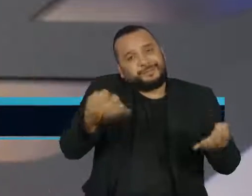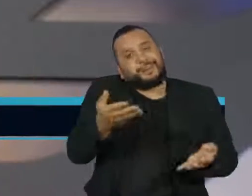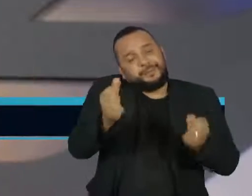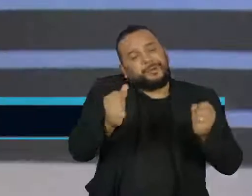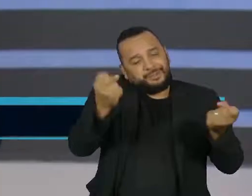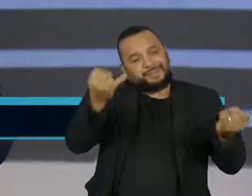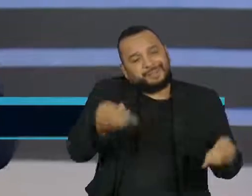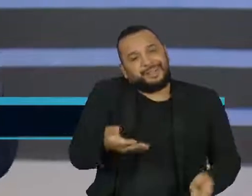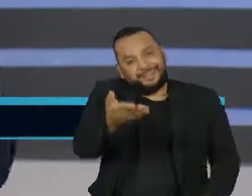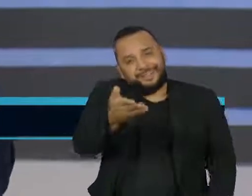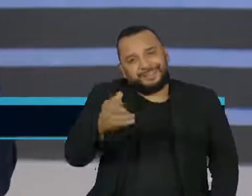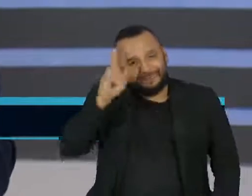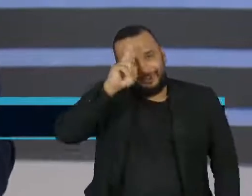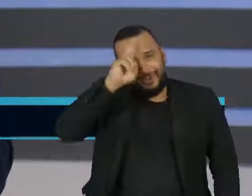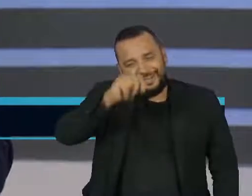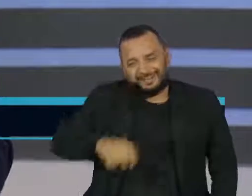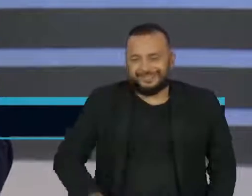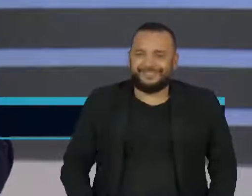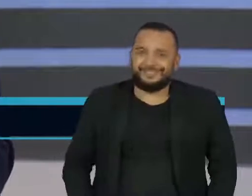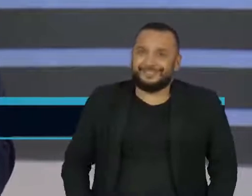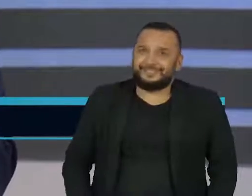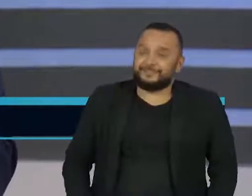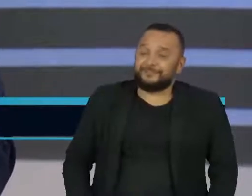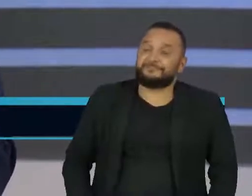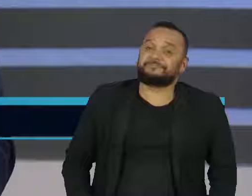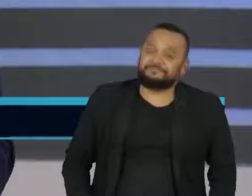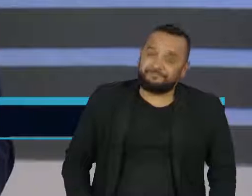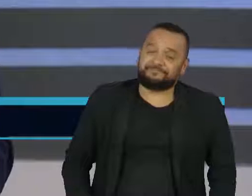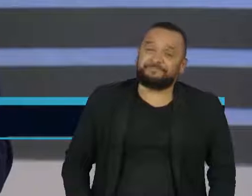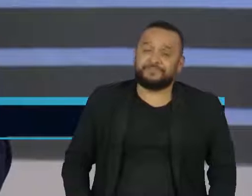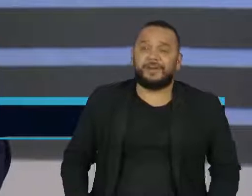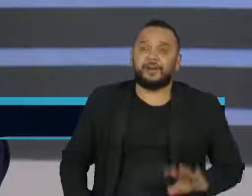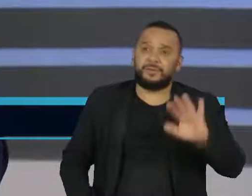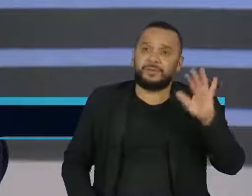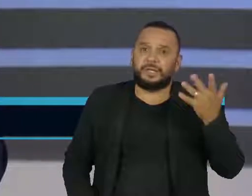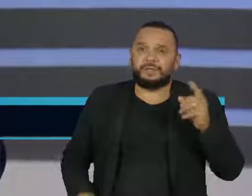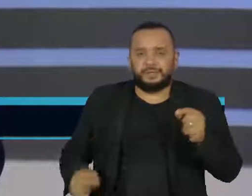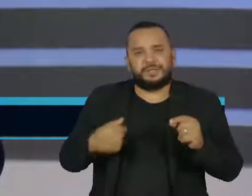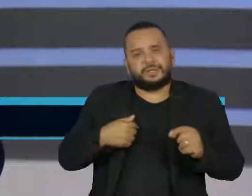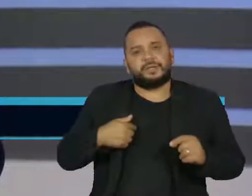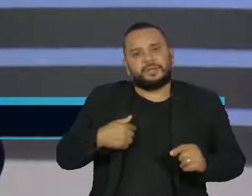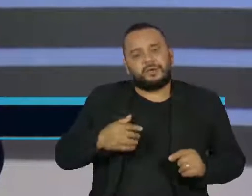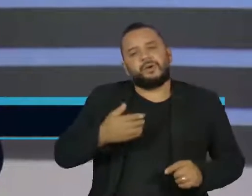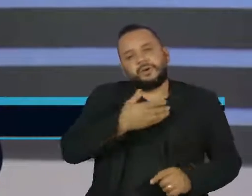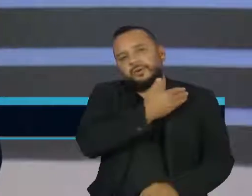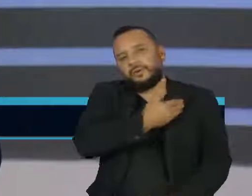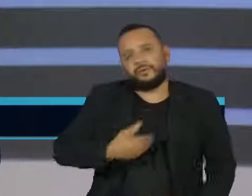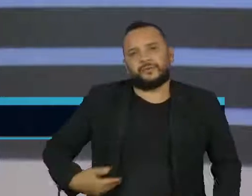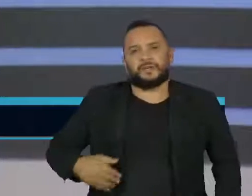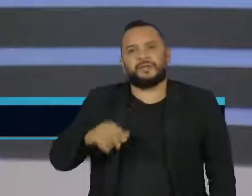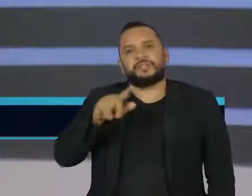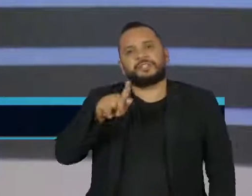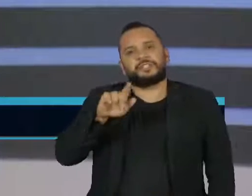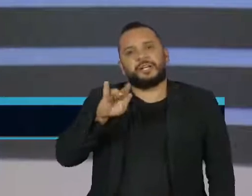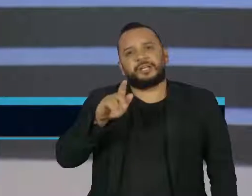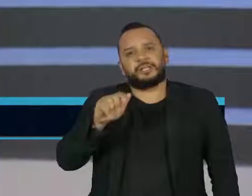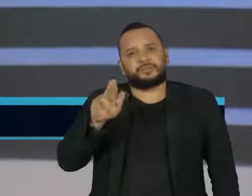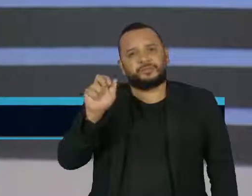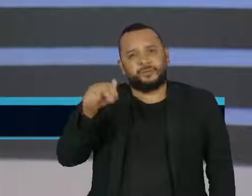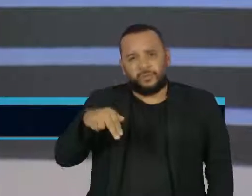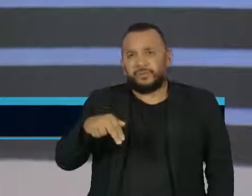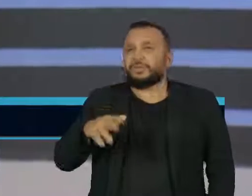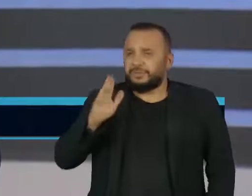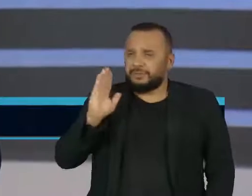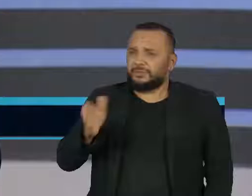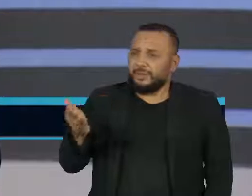nome, né? Olha, isso deve-se ao governo Ernesto Geisel, que foi um quinquênio presidencial muito